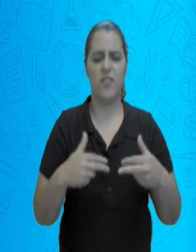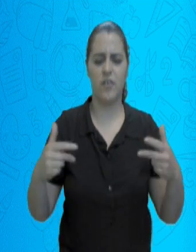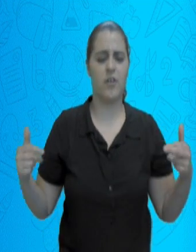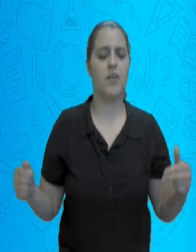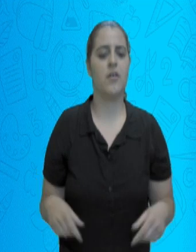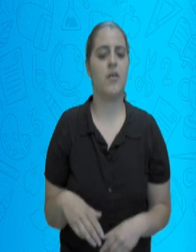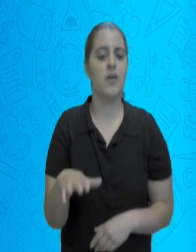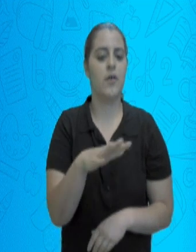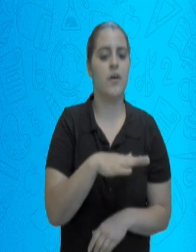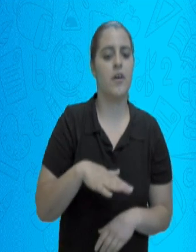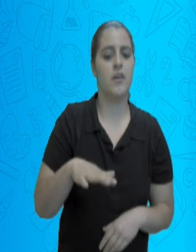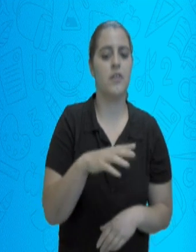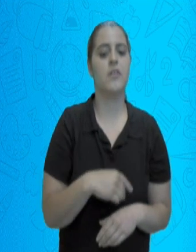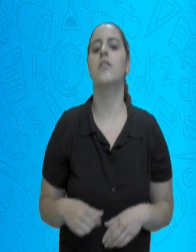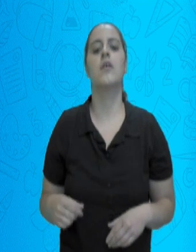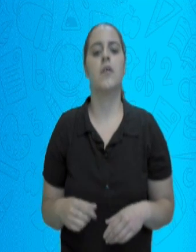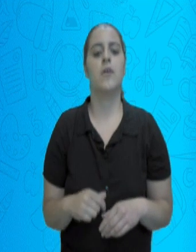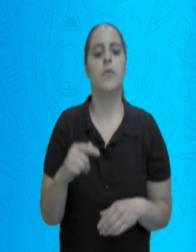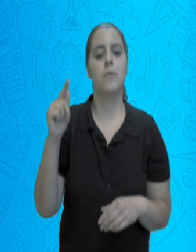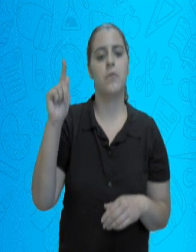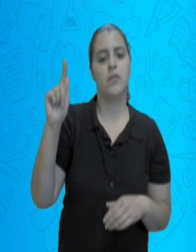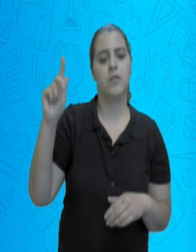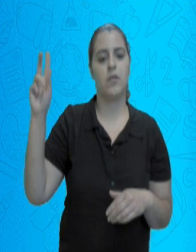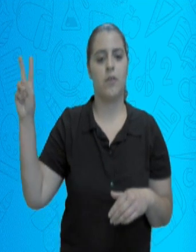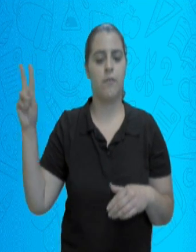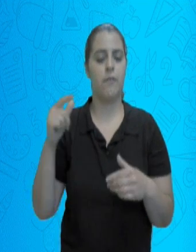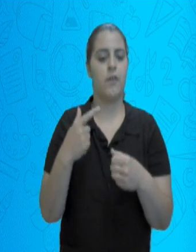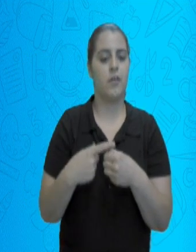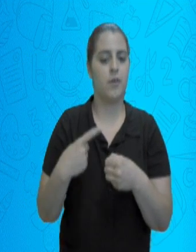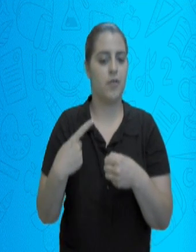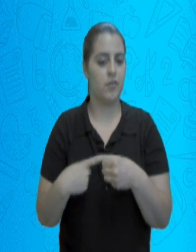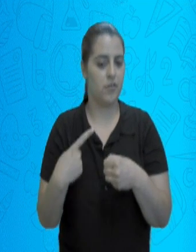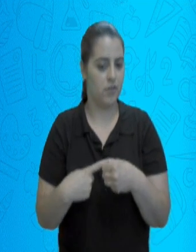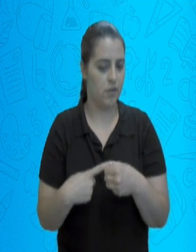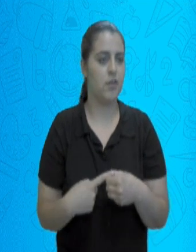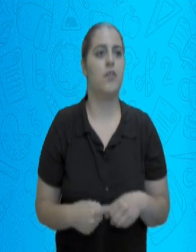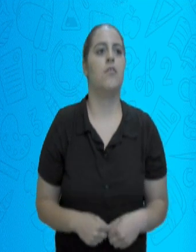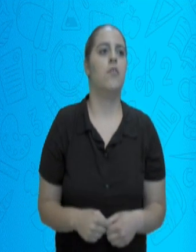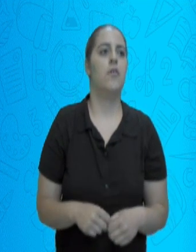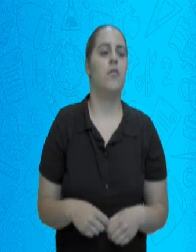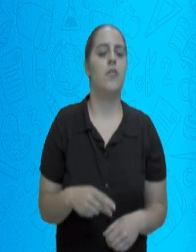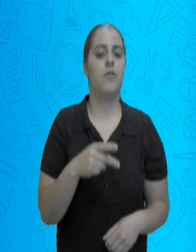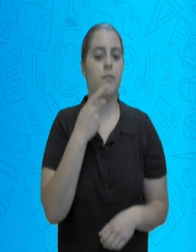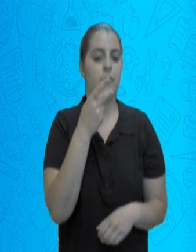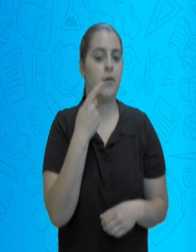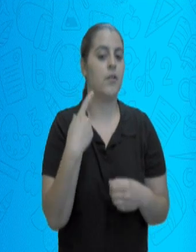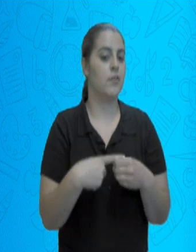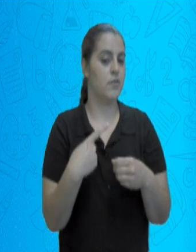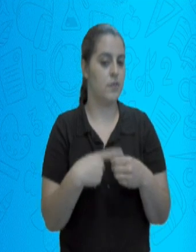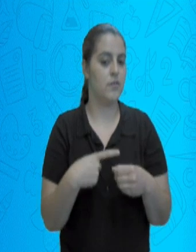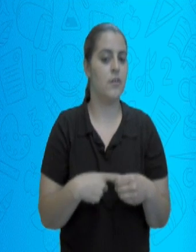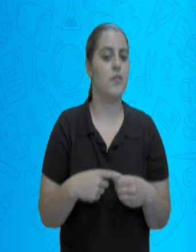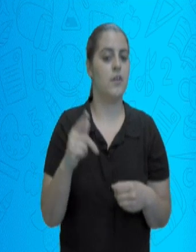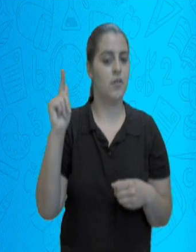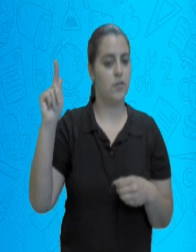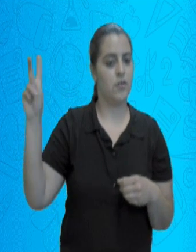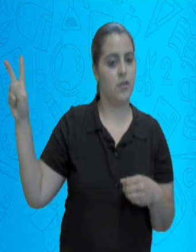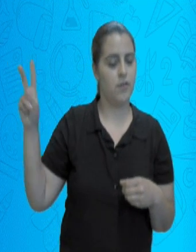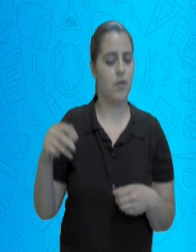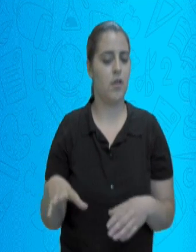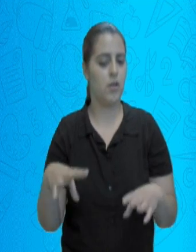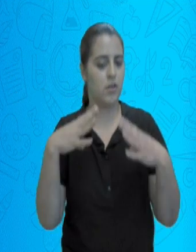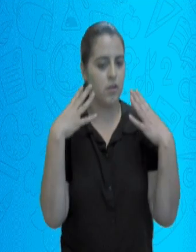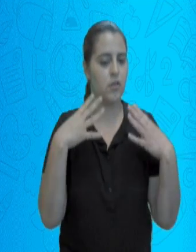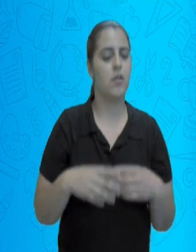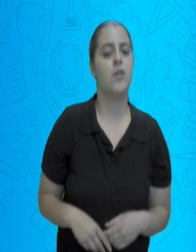aqui, pessoal, a gente tem a cidade de Governador Valadares. Olha só, a gente está falando da cidade. Prestem atenção